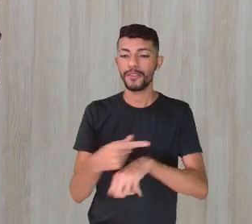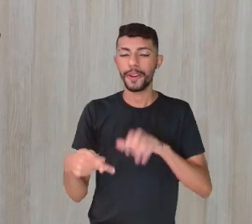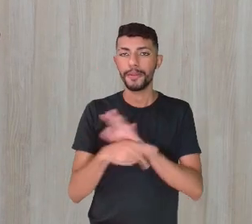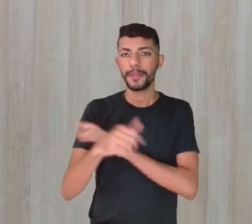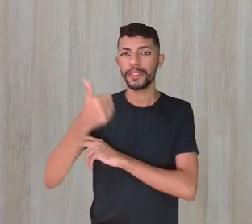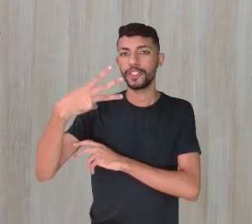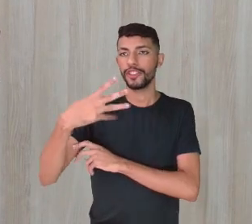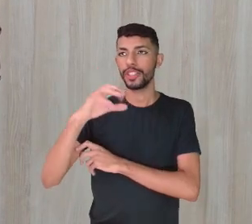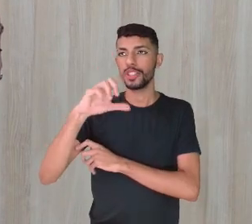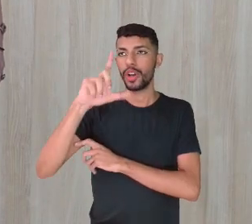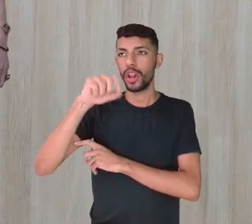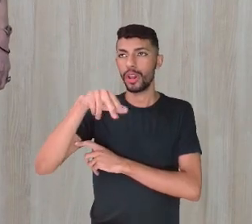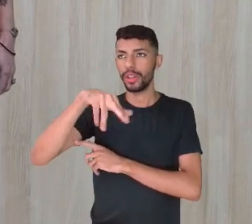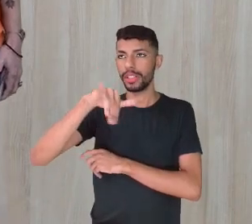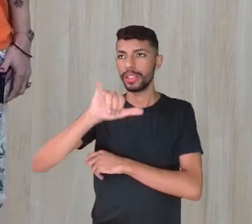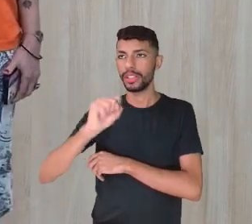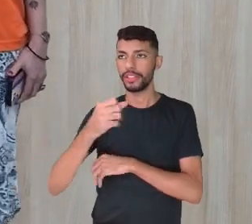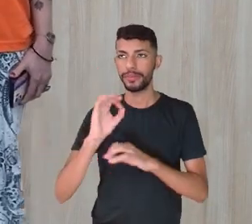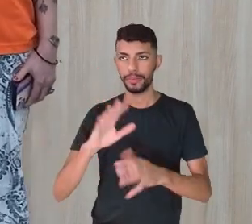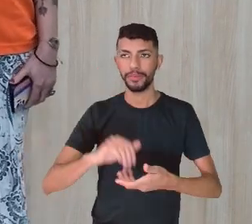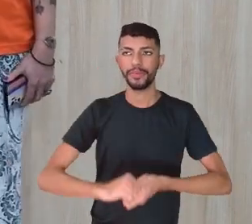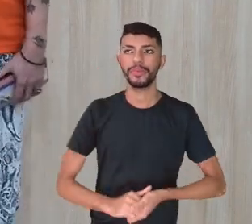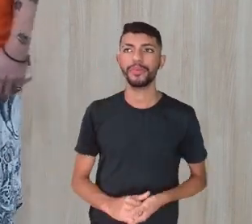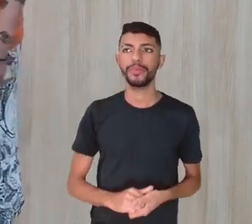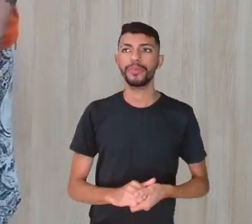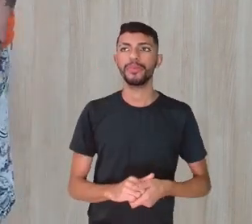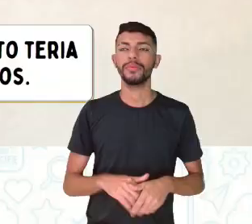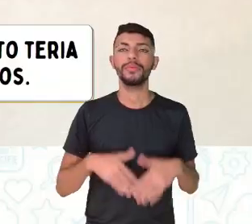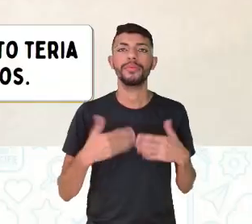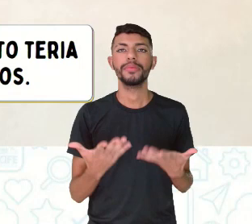13 colônias, certo? Então, olha aí,